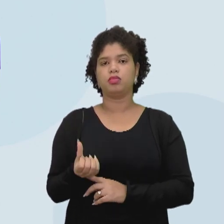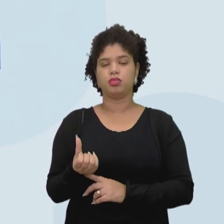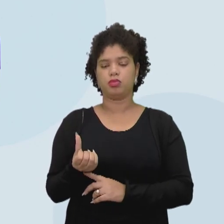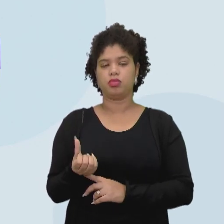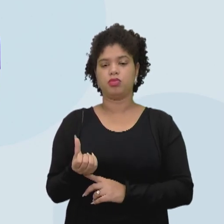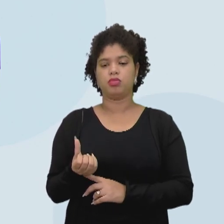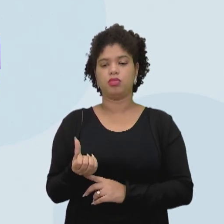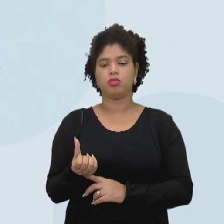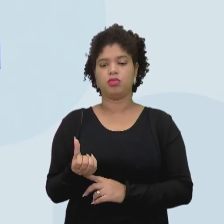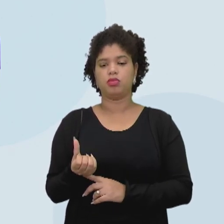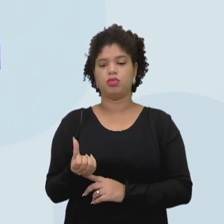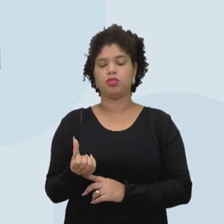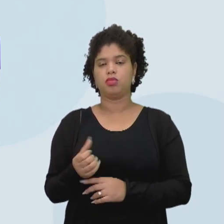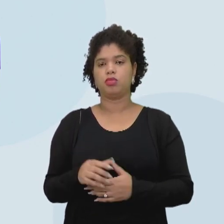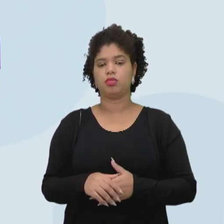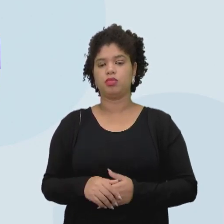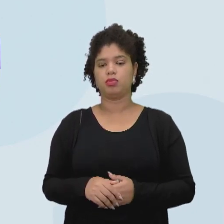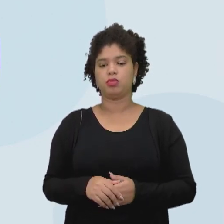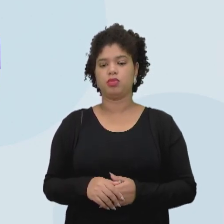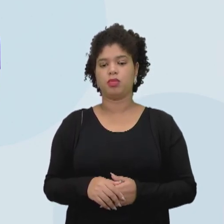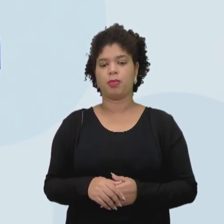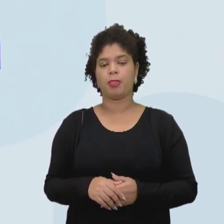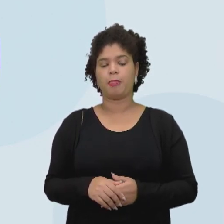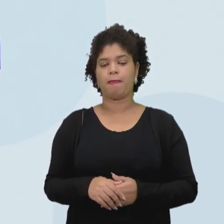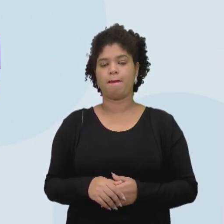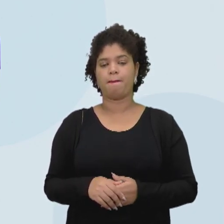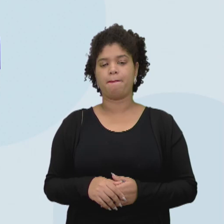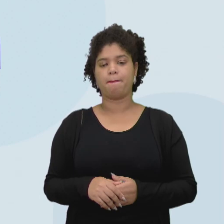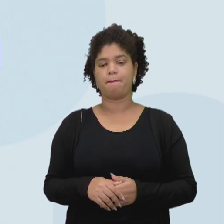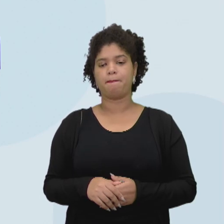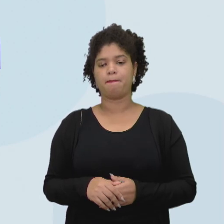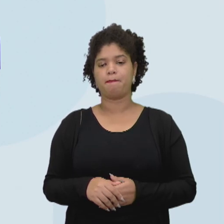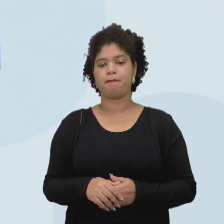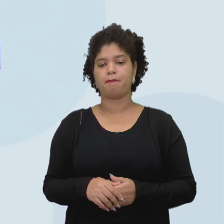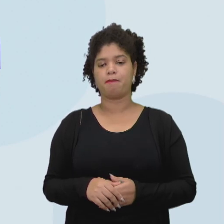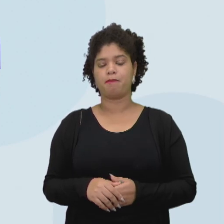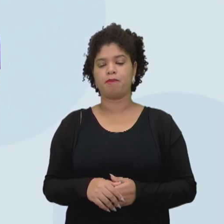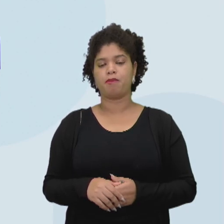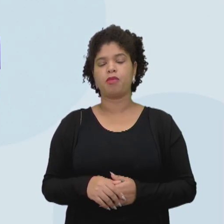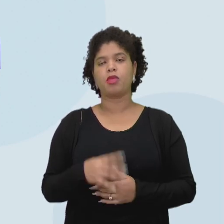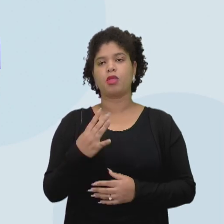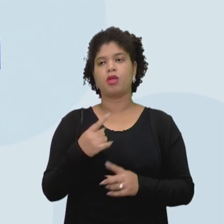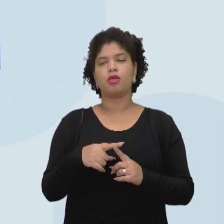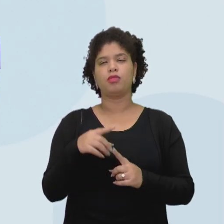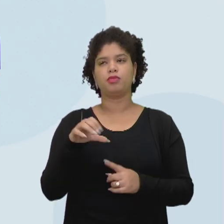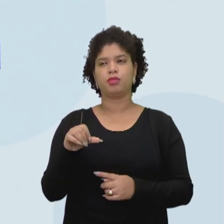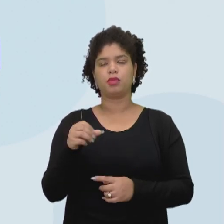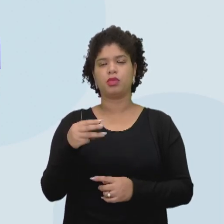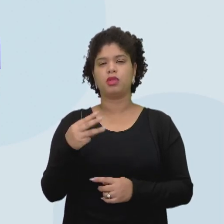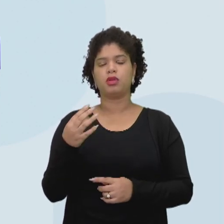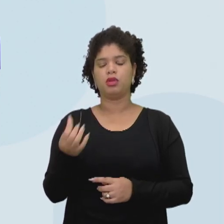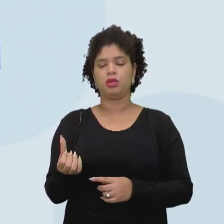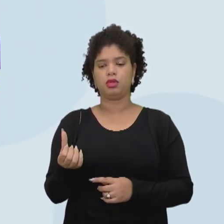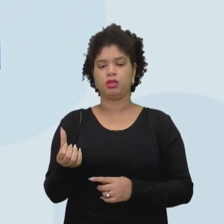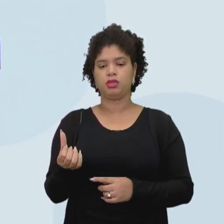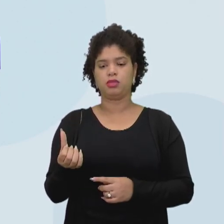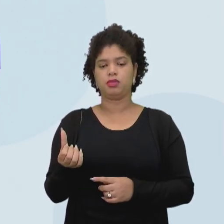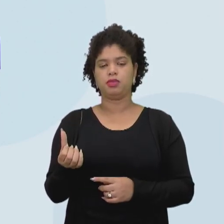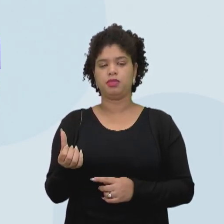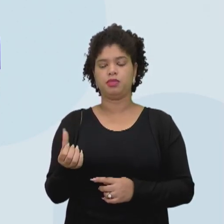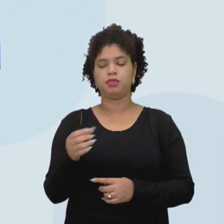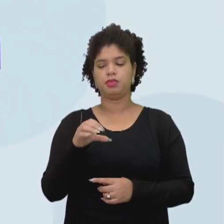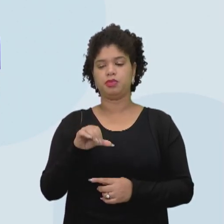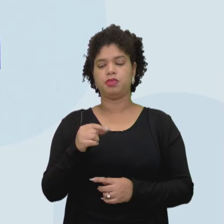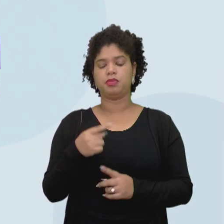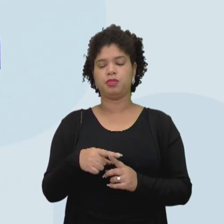36. Caneta não quer escrever? Não está escrevendo? Bom, 4 vezes 9, 36, vão 3, agora foi.